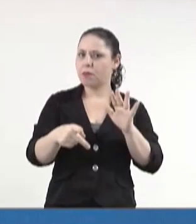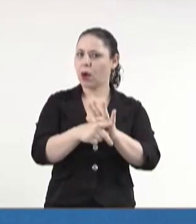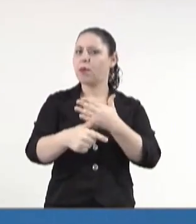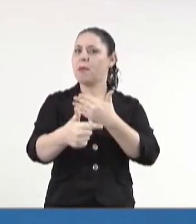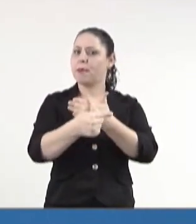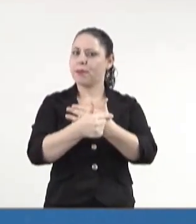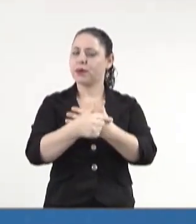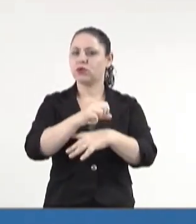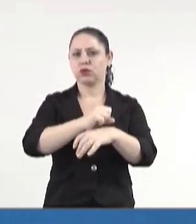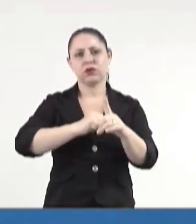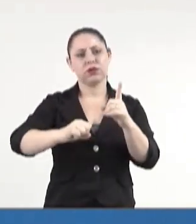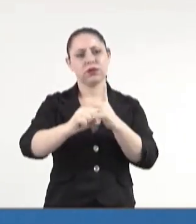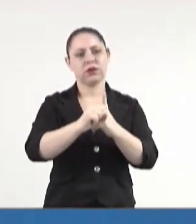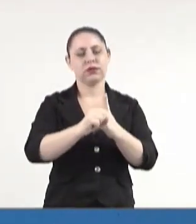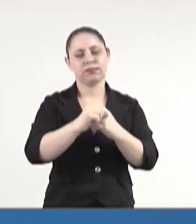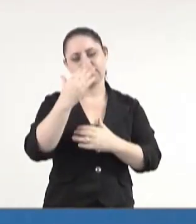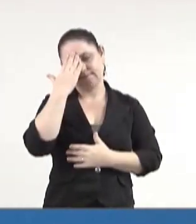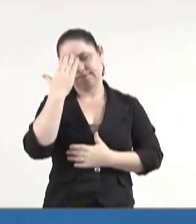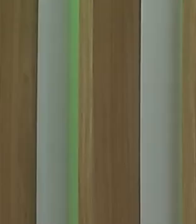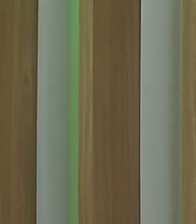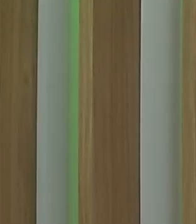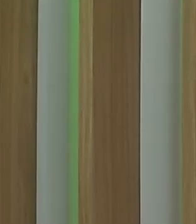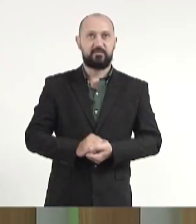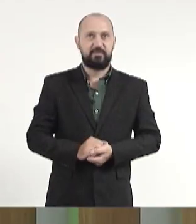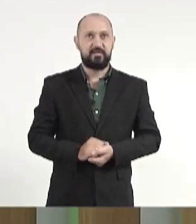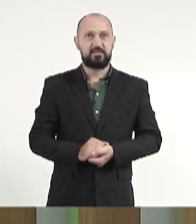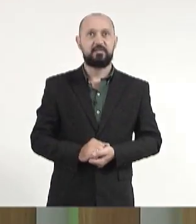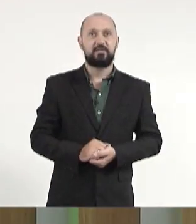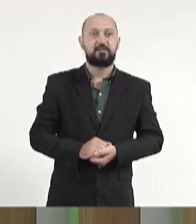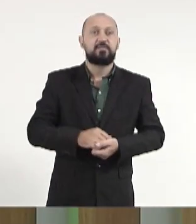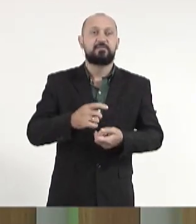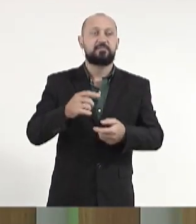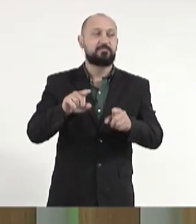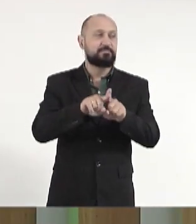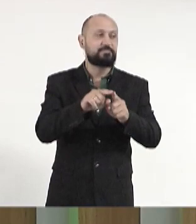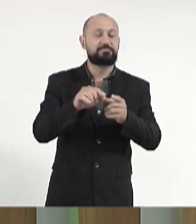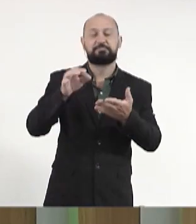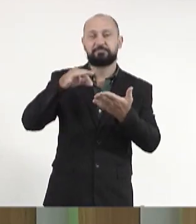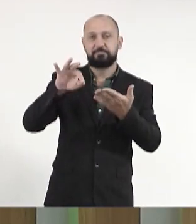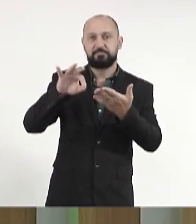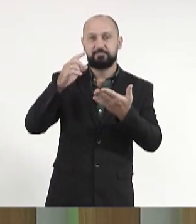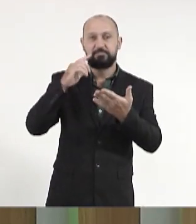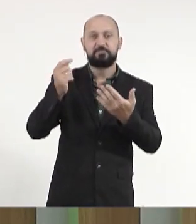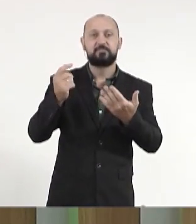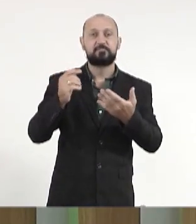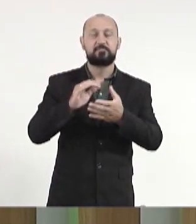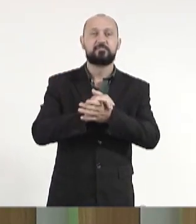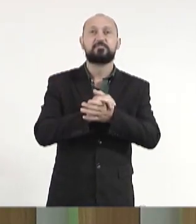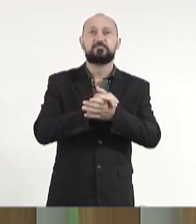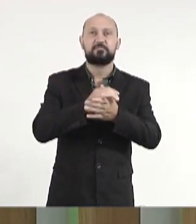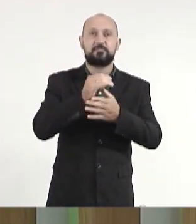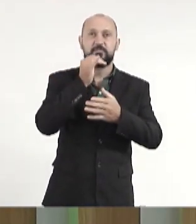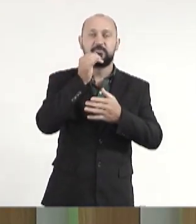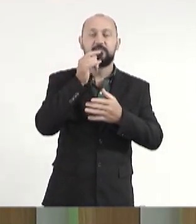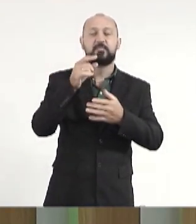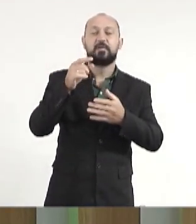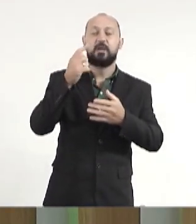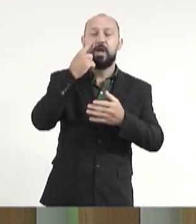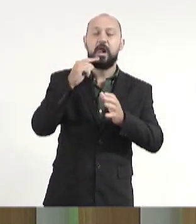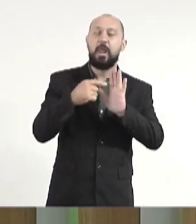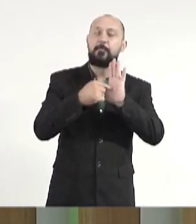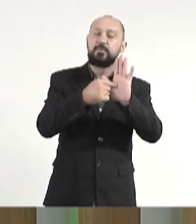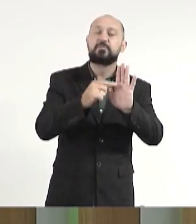gente tem aqui, apresenta essa moção de apoio ao Franklin pelos ataques que ele vem sofrendo, mas também porque nós precisamos garantir que a política seja um